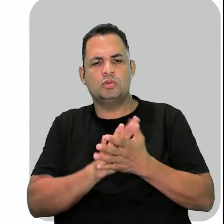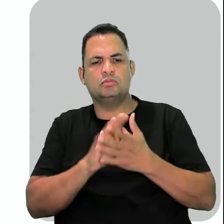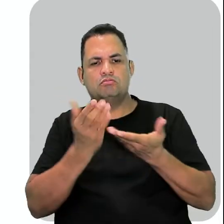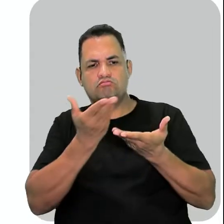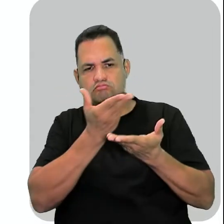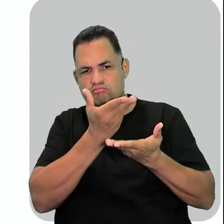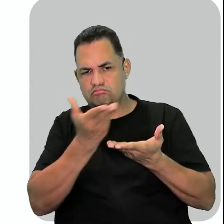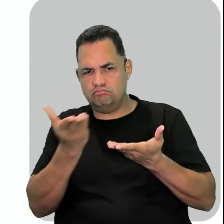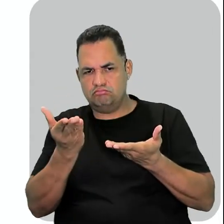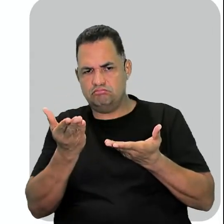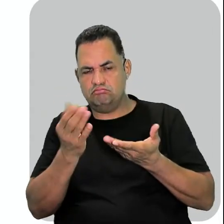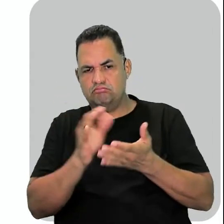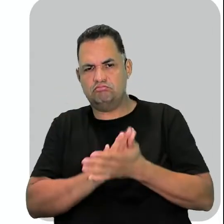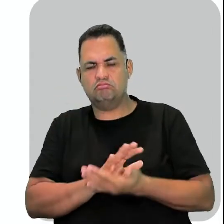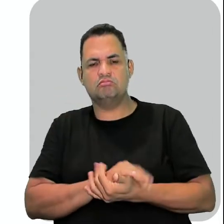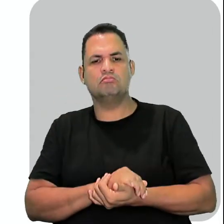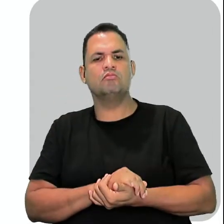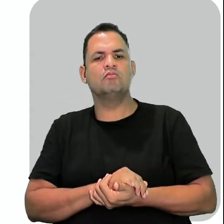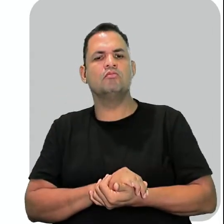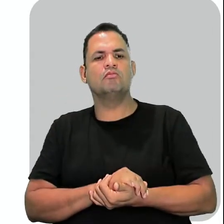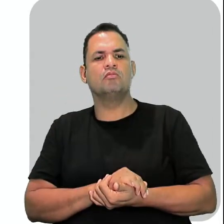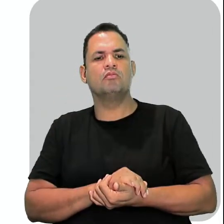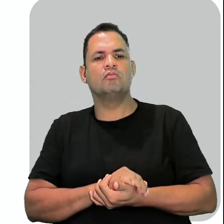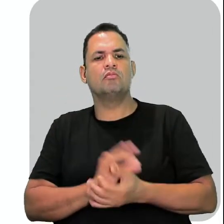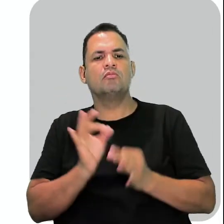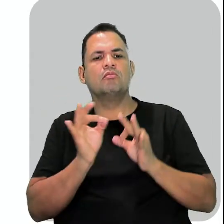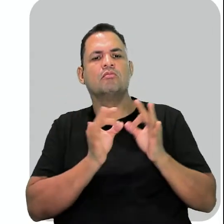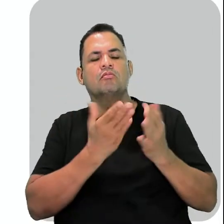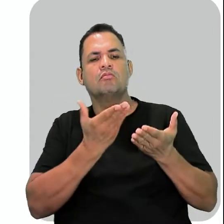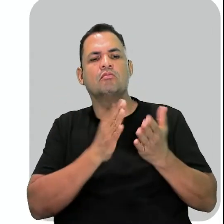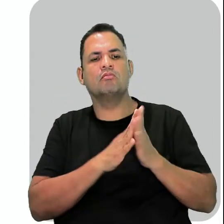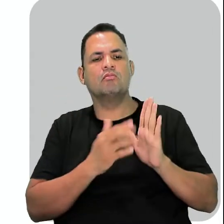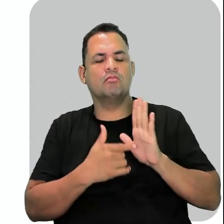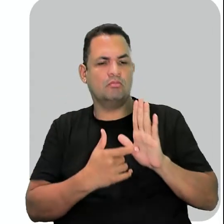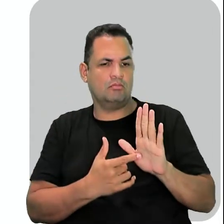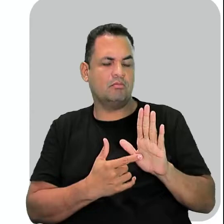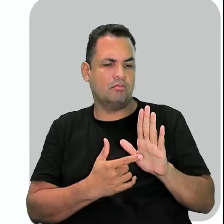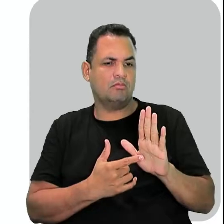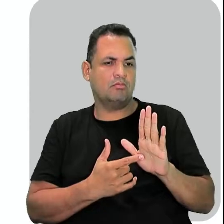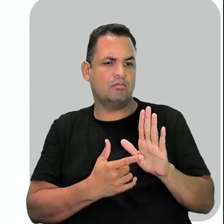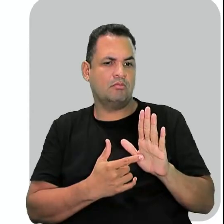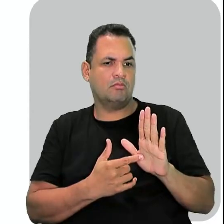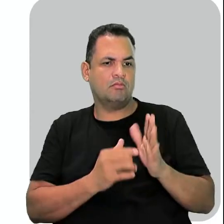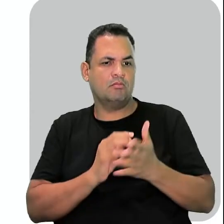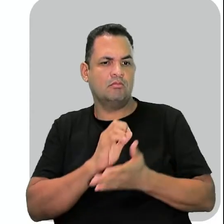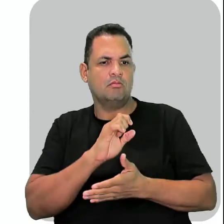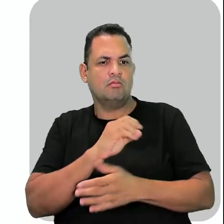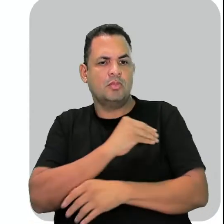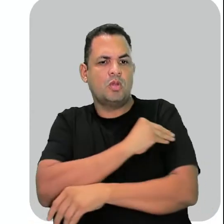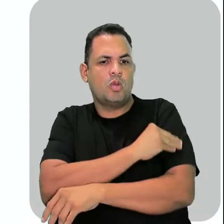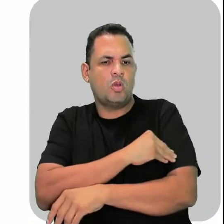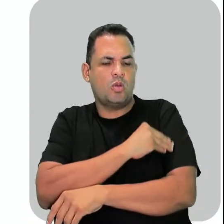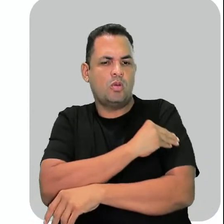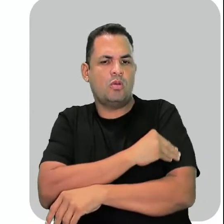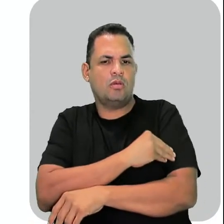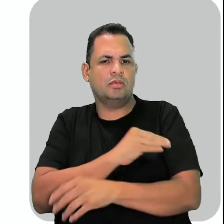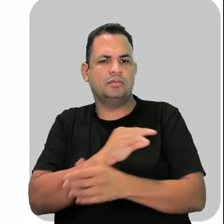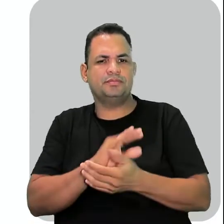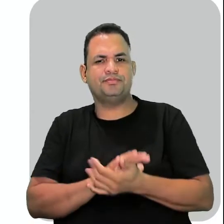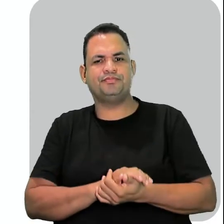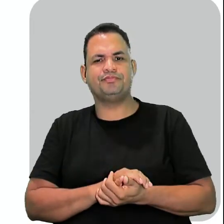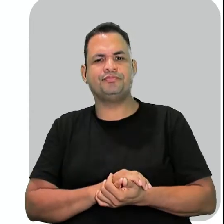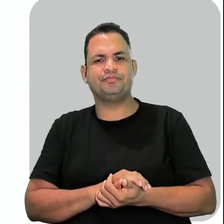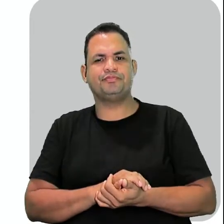com o esquema abaixo. Então, olha só, ele está dando ali o álcool e